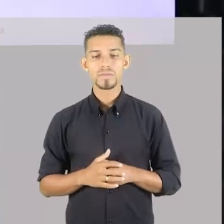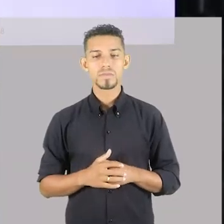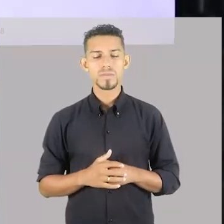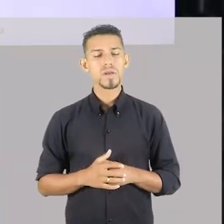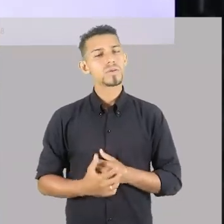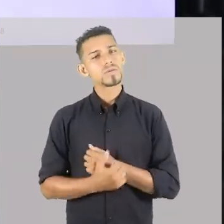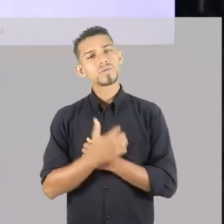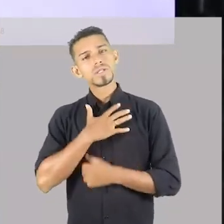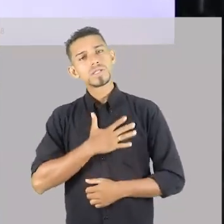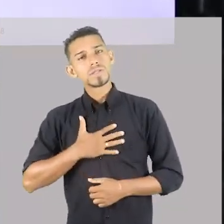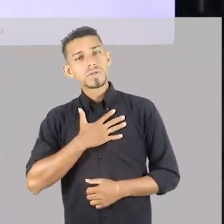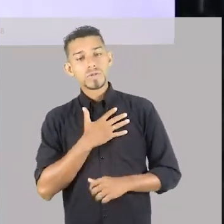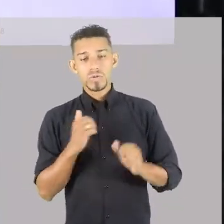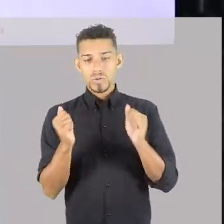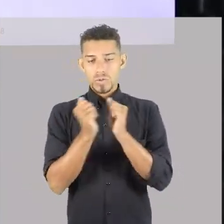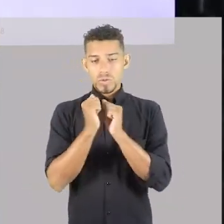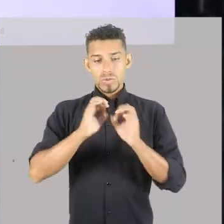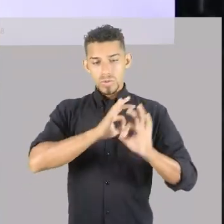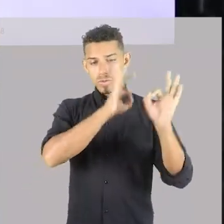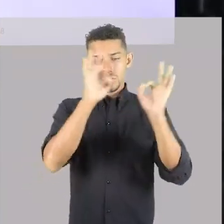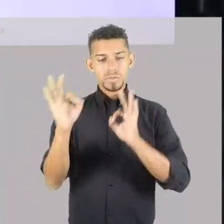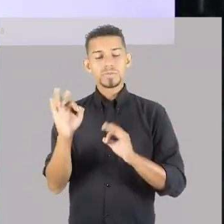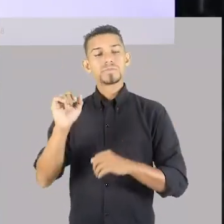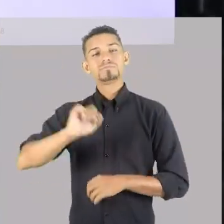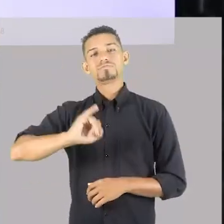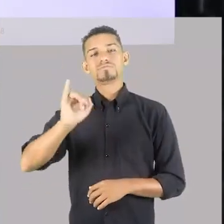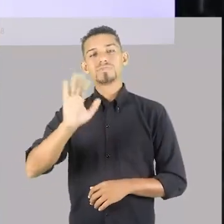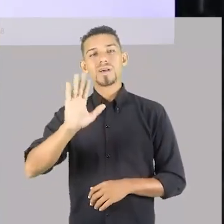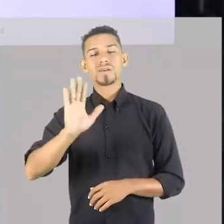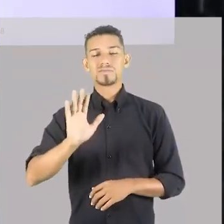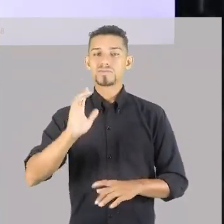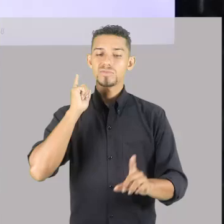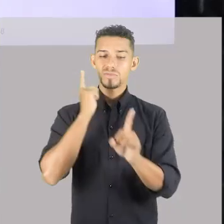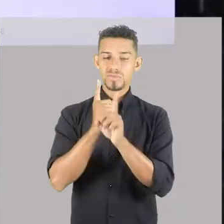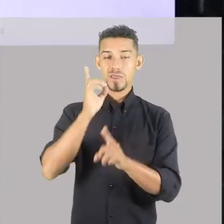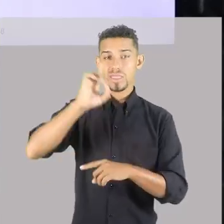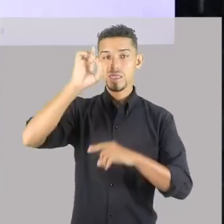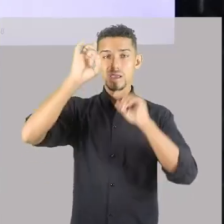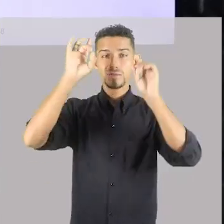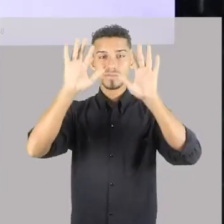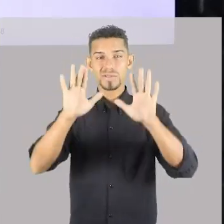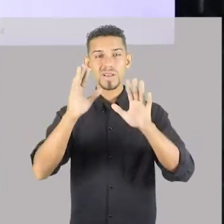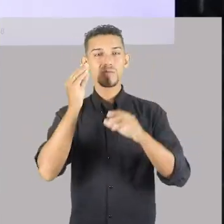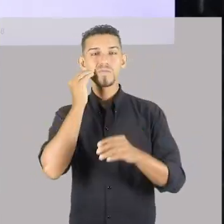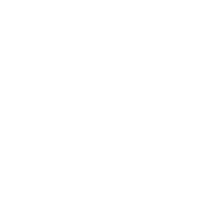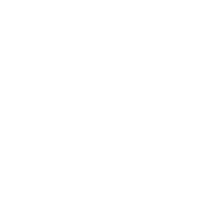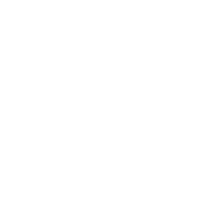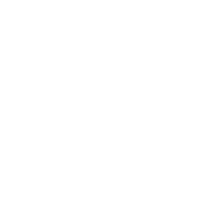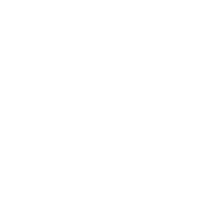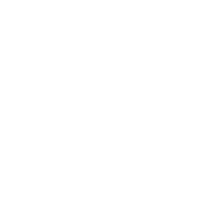Foi um grande prazer estar aqui com vocês e até nosso próximo encontro. Fiquem com Deus, um beijo no coração.